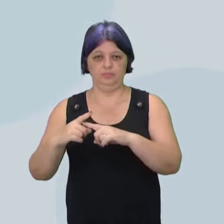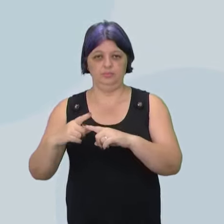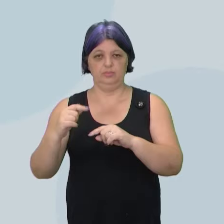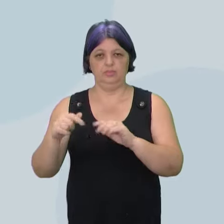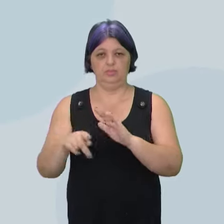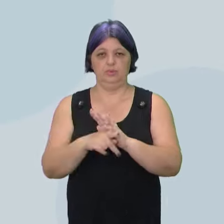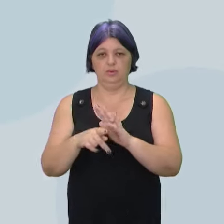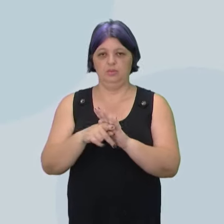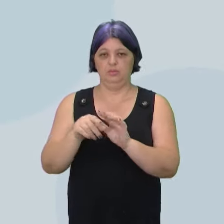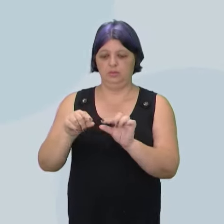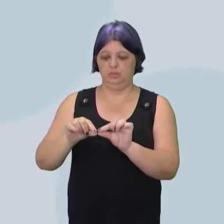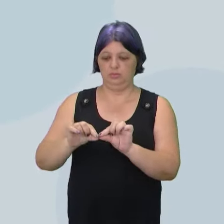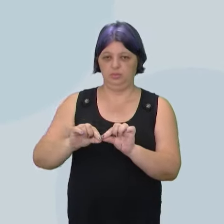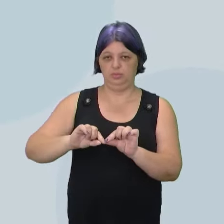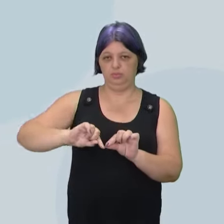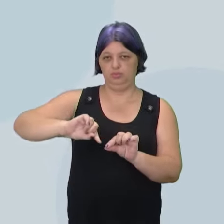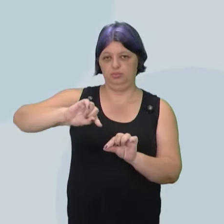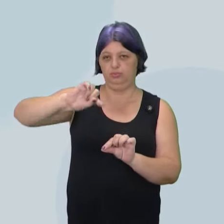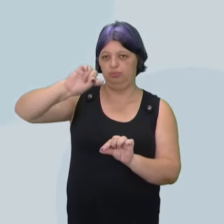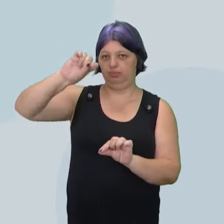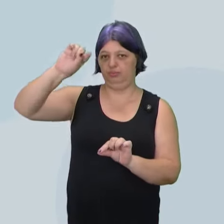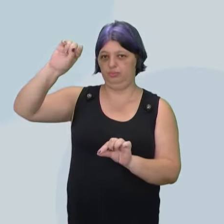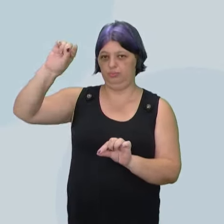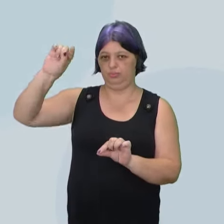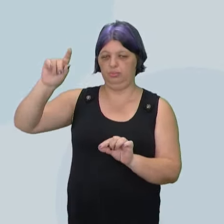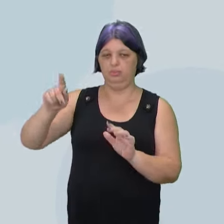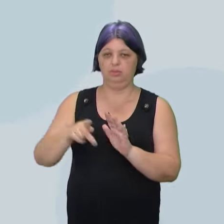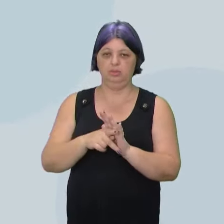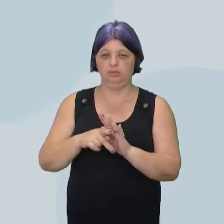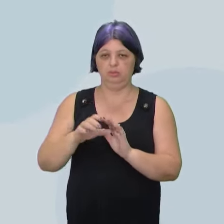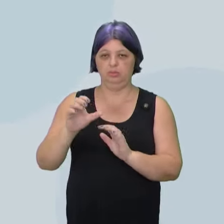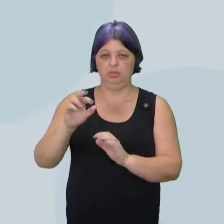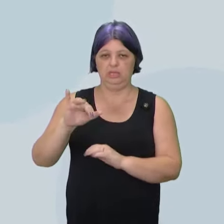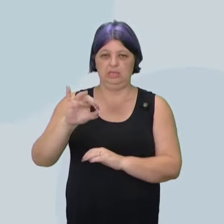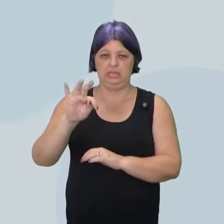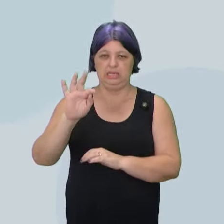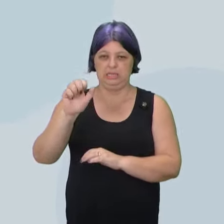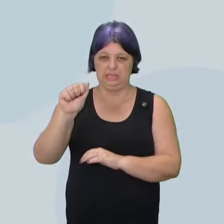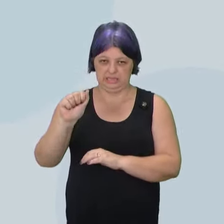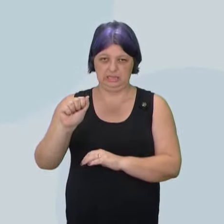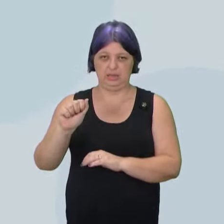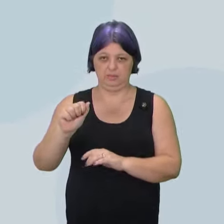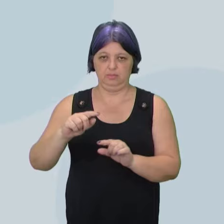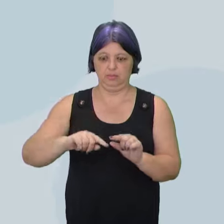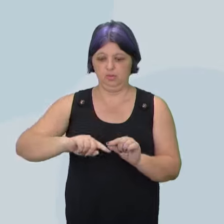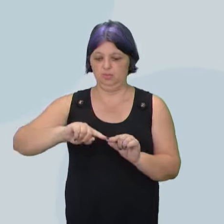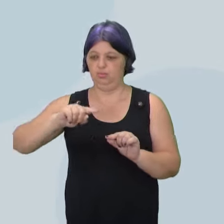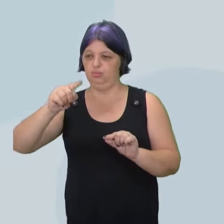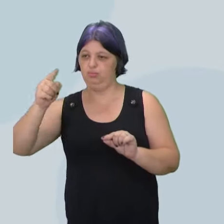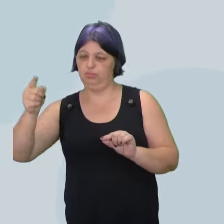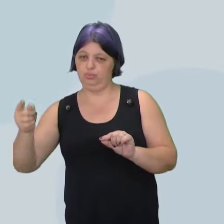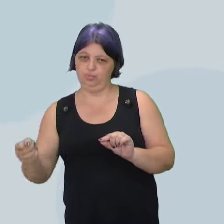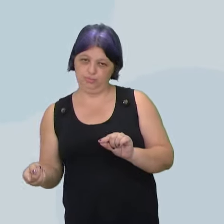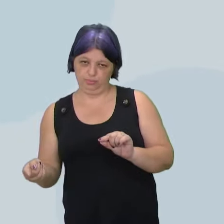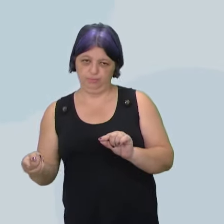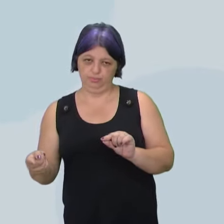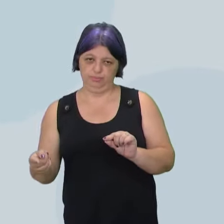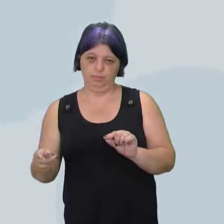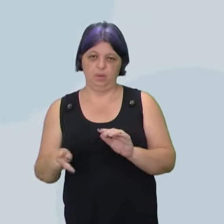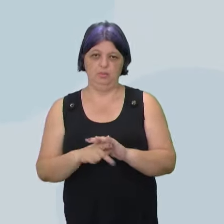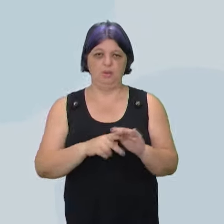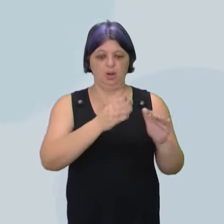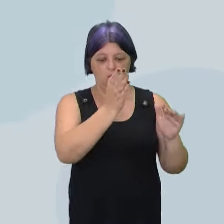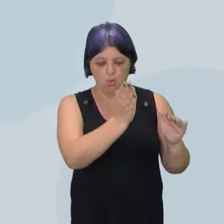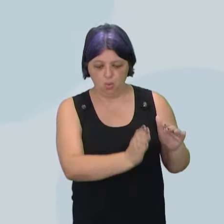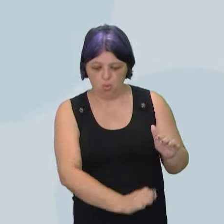completa, ó. Uma onda que tenha, por exemplo, uma crista, o nome de quando está para cima é crista, e um vale